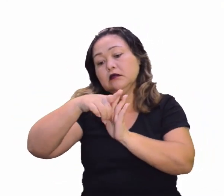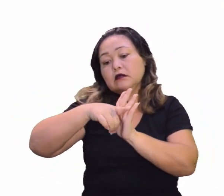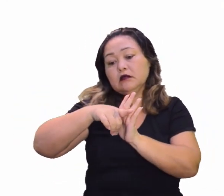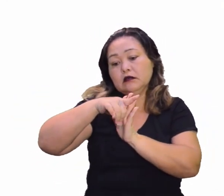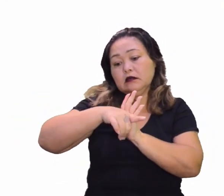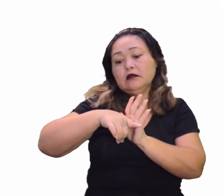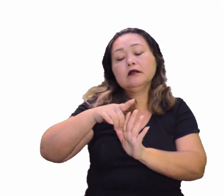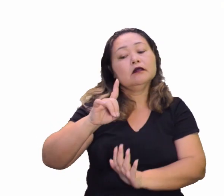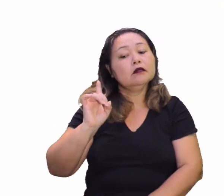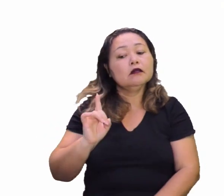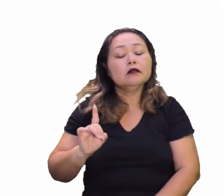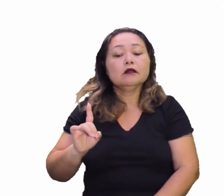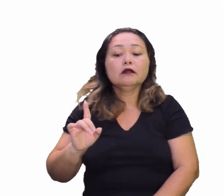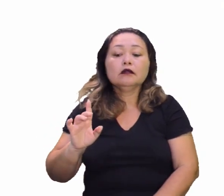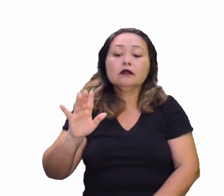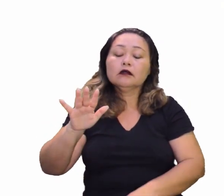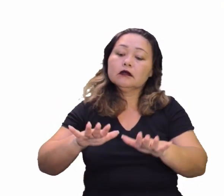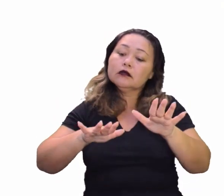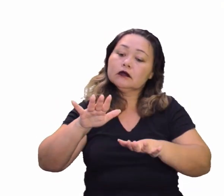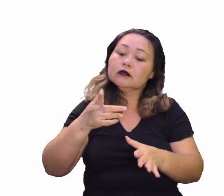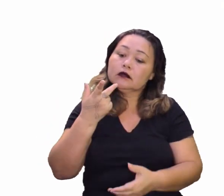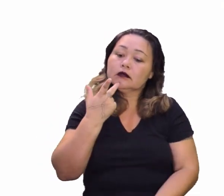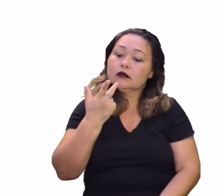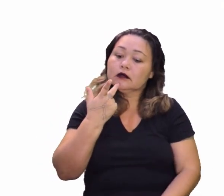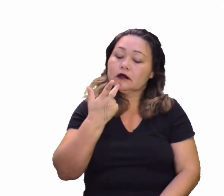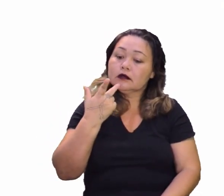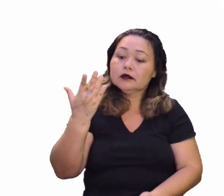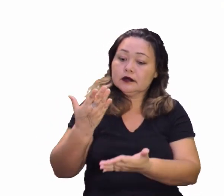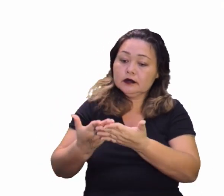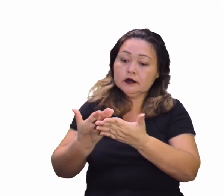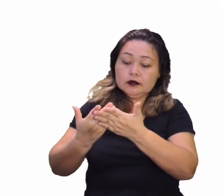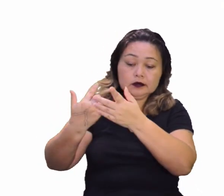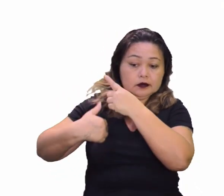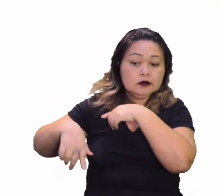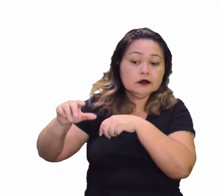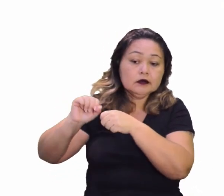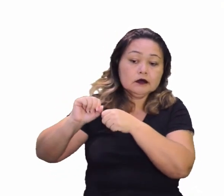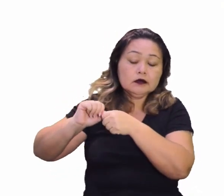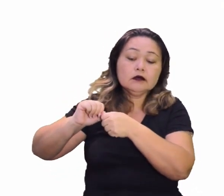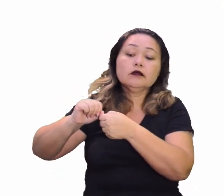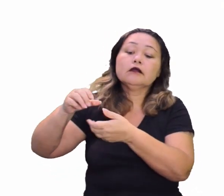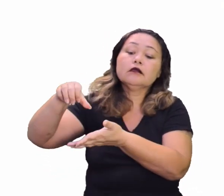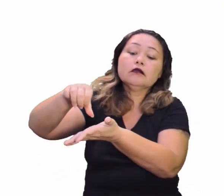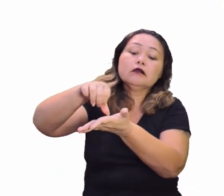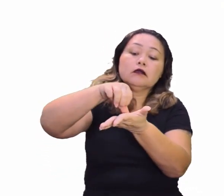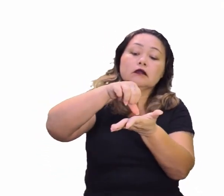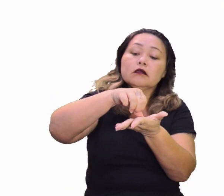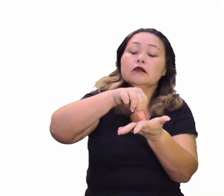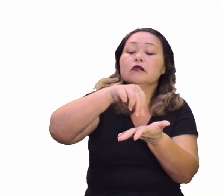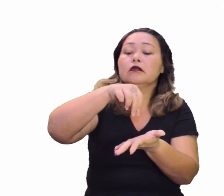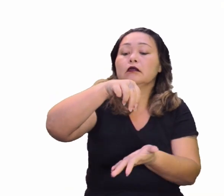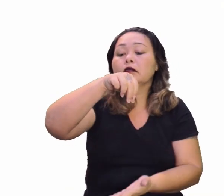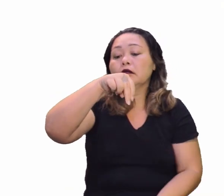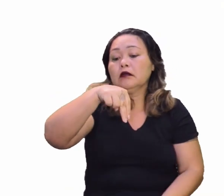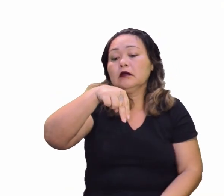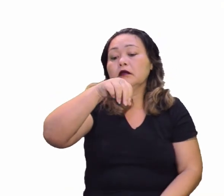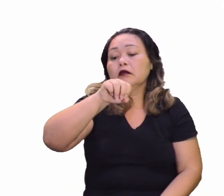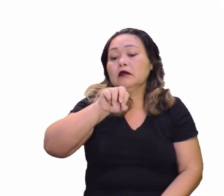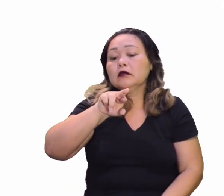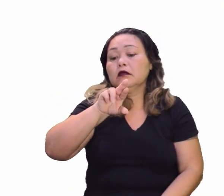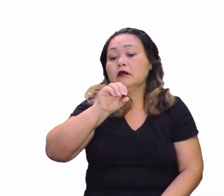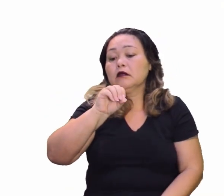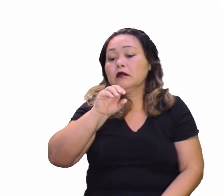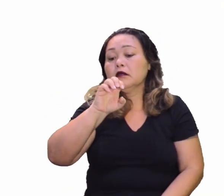Estrada de Ferro Madeira-Mamoré, que a gente até falou também em aulas anteriores sobre o Polo Noroeste, que esse momento